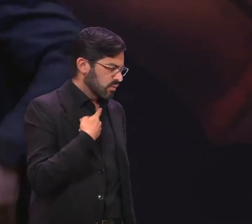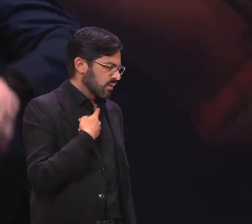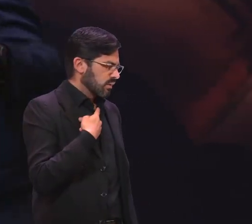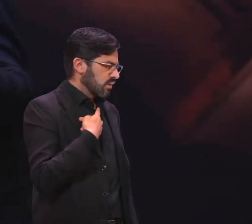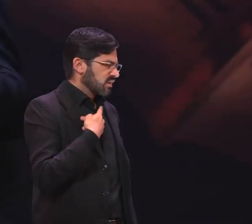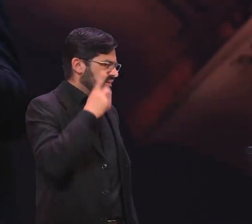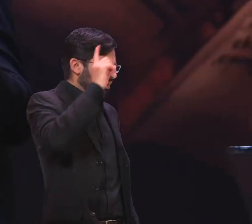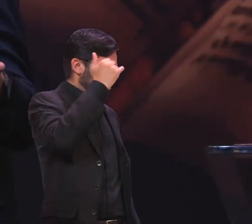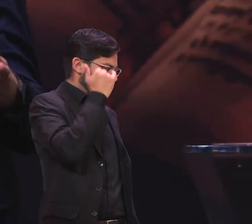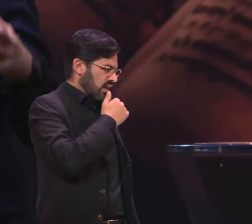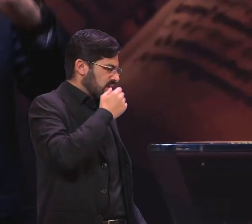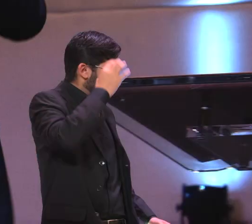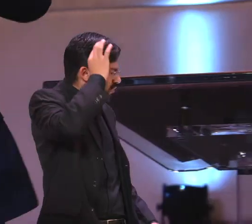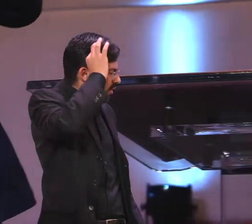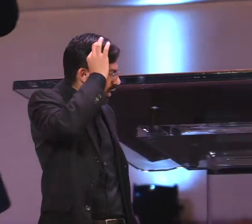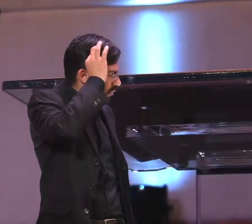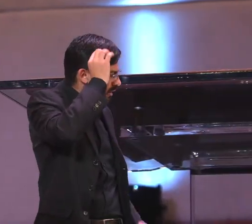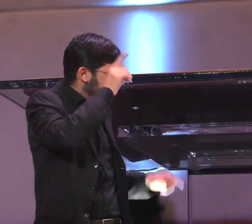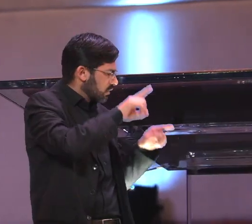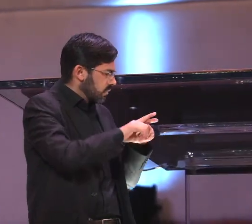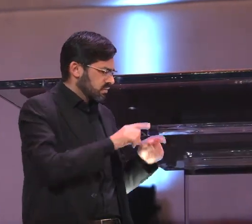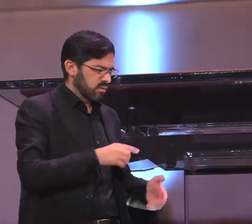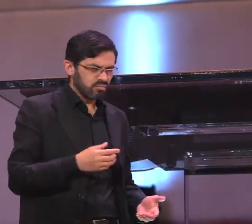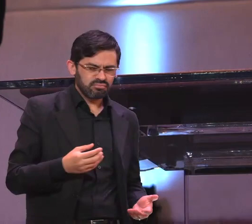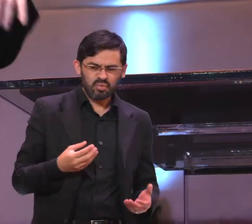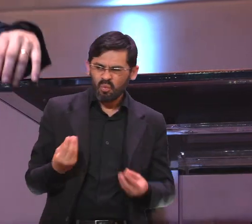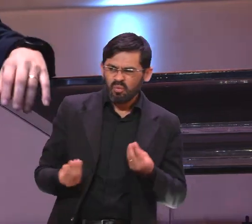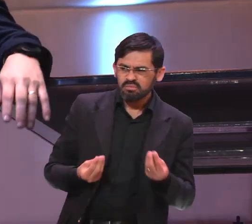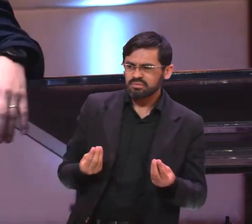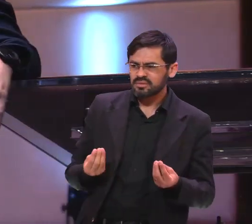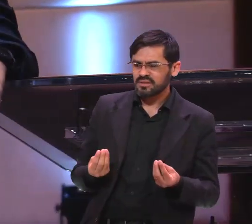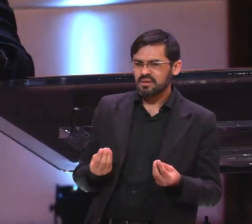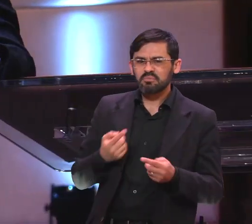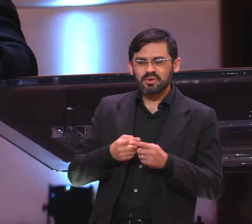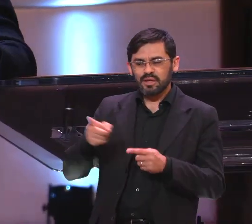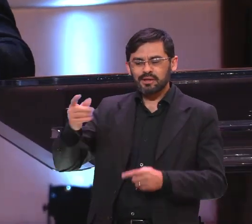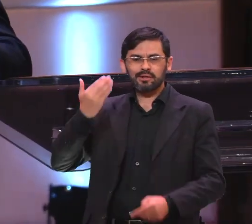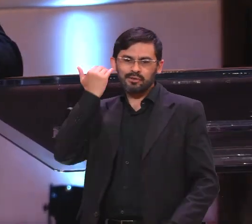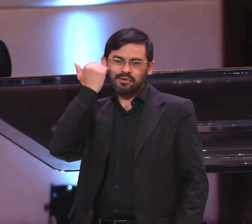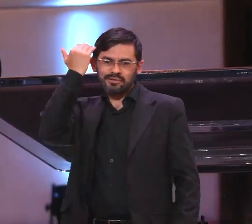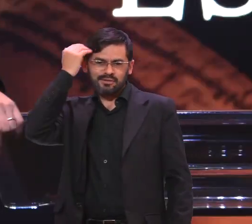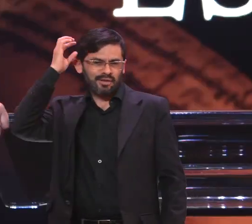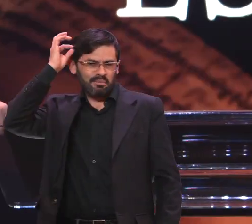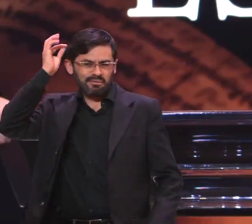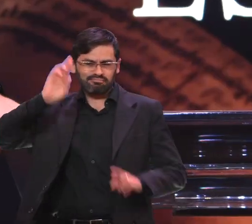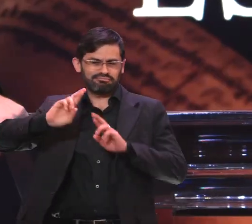Como assim? Ele tinha um cabelo assim, todo diferente,